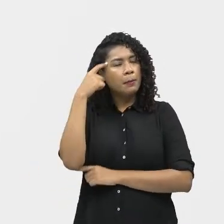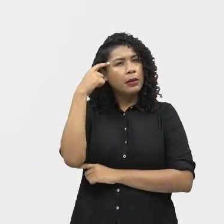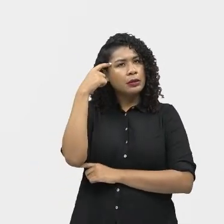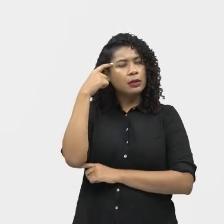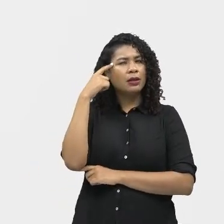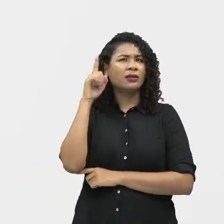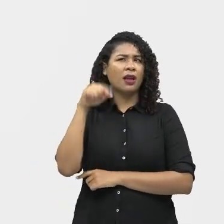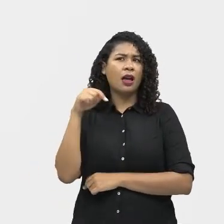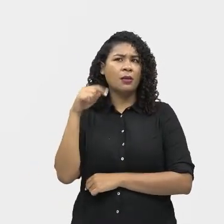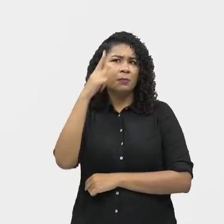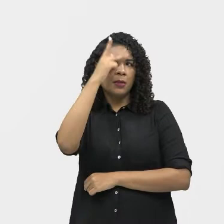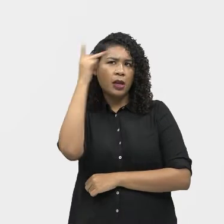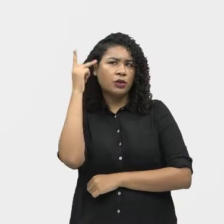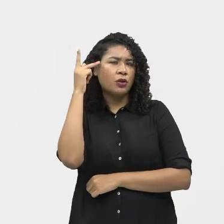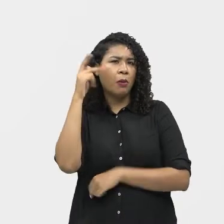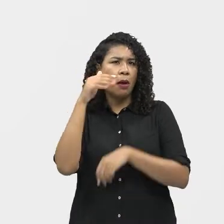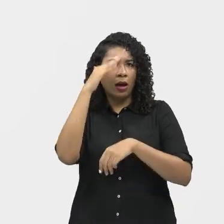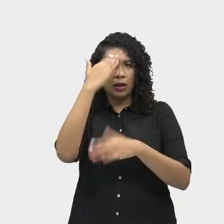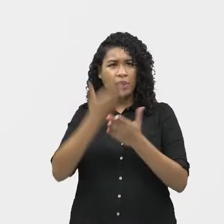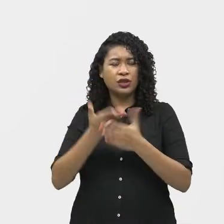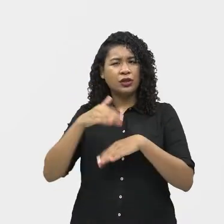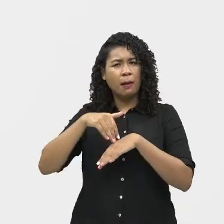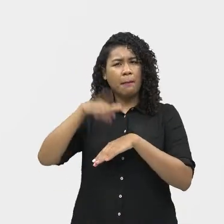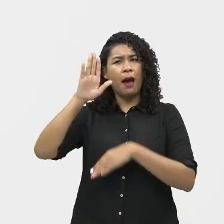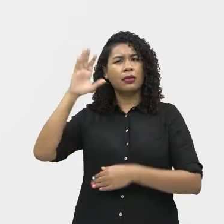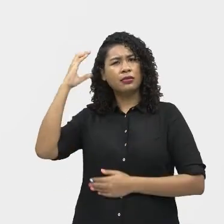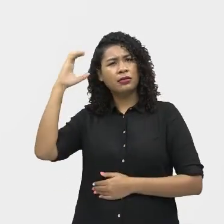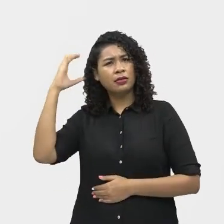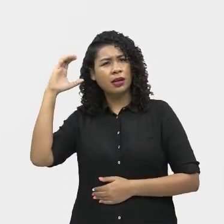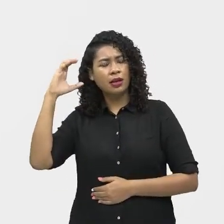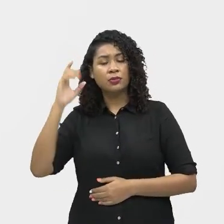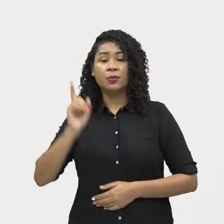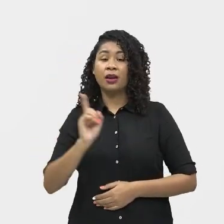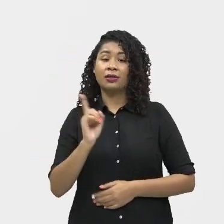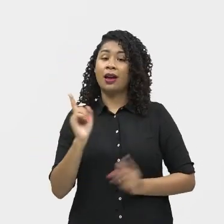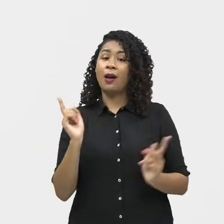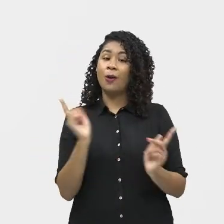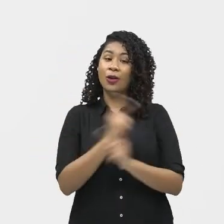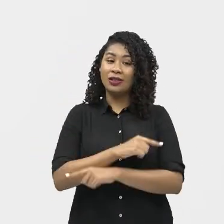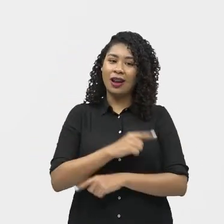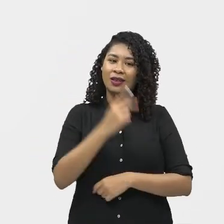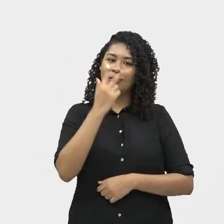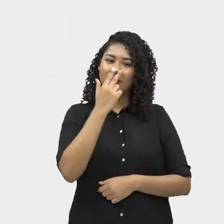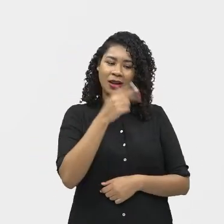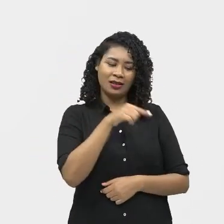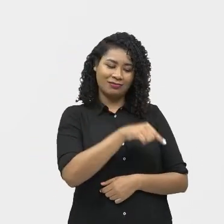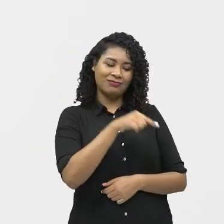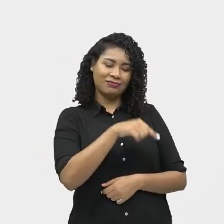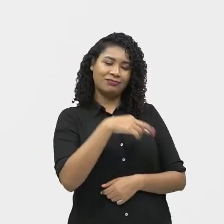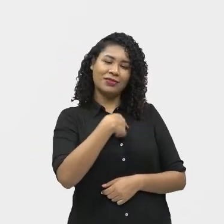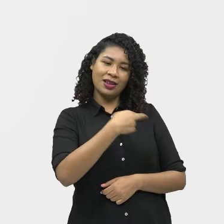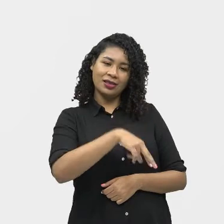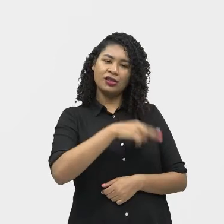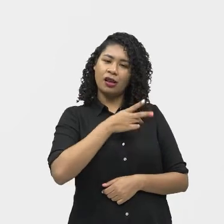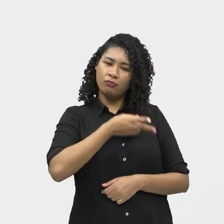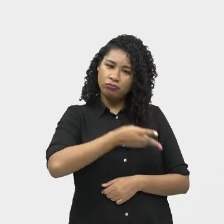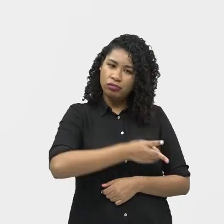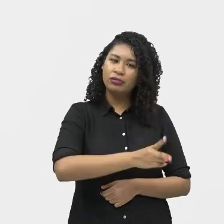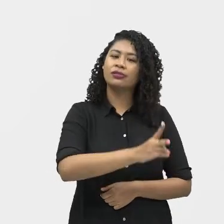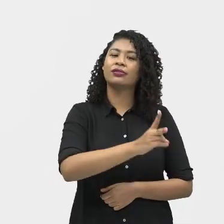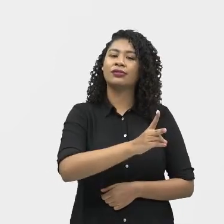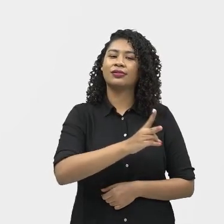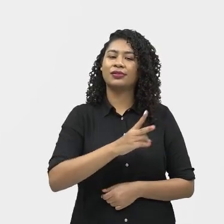pelas ciências. Mas a gente viu o contrário. Houve um reflorescimento e a continuidade dessas manifestações